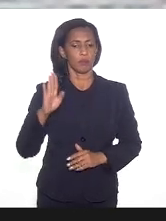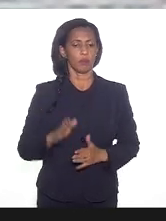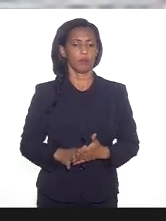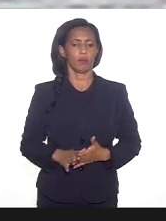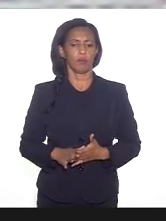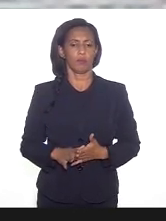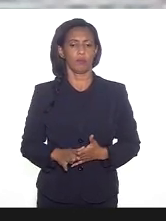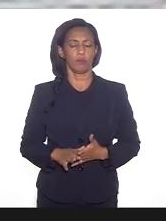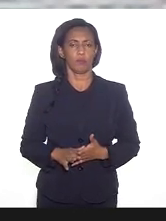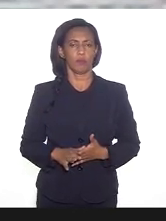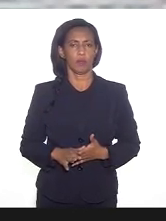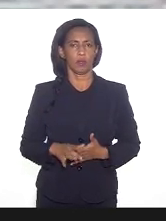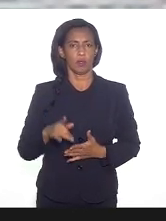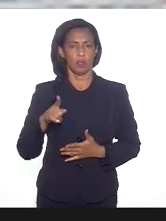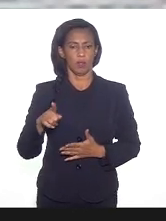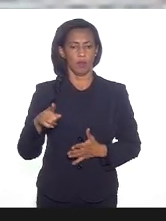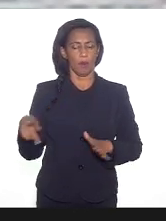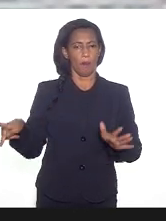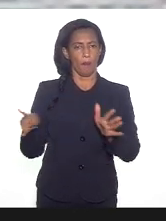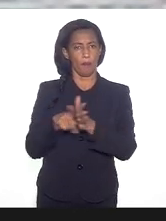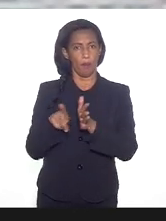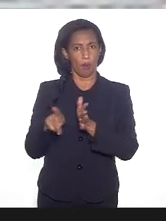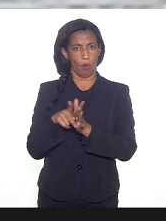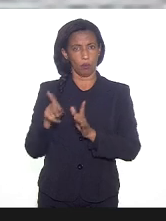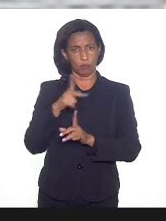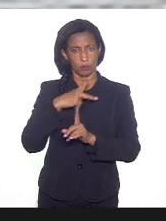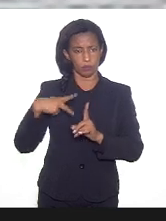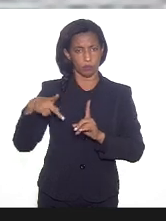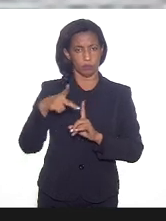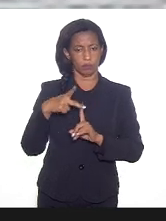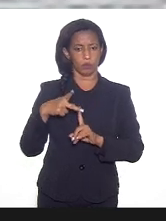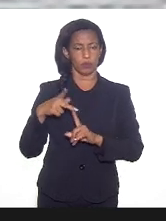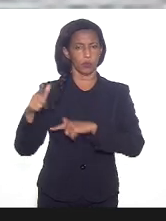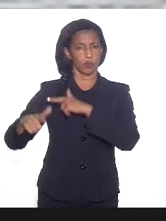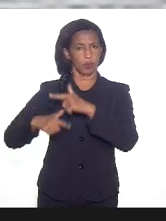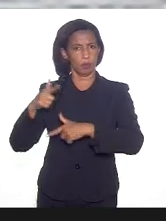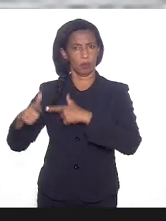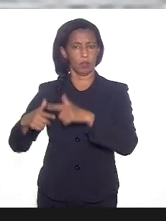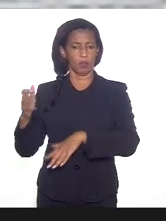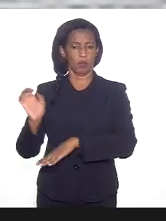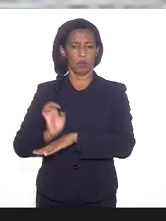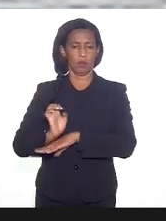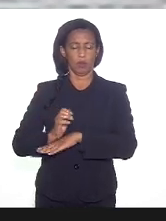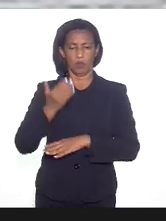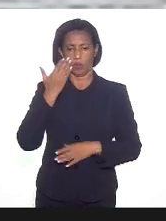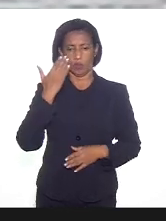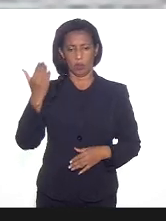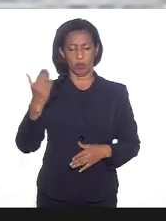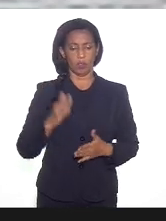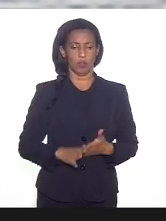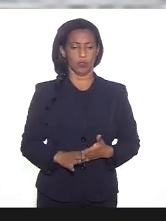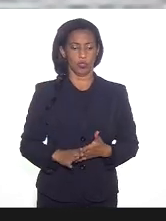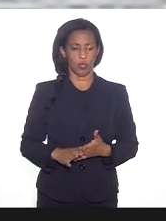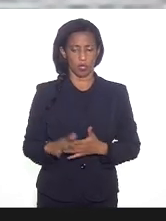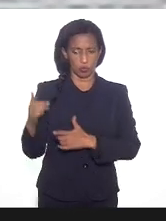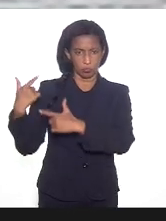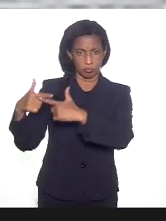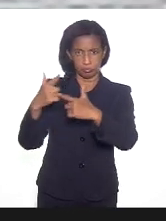sejam sustentáveis para o regime próprio de previdência dos servidores estaduais. Diante do